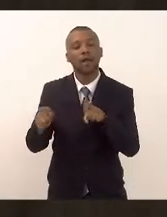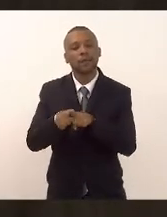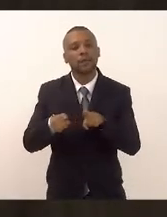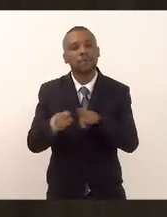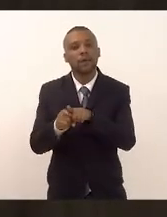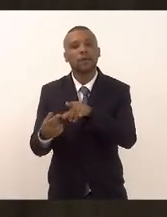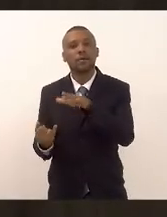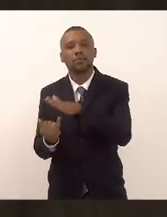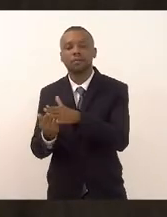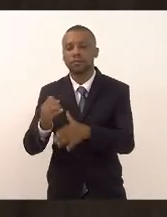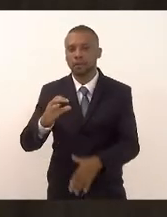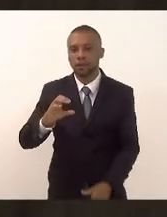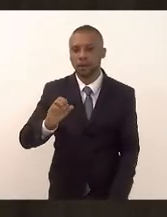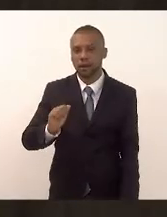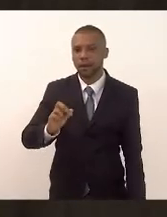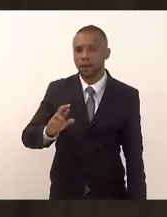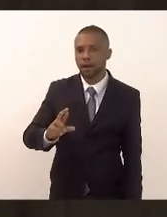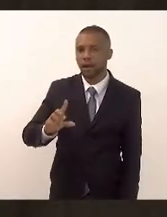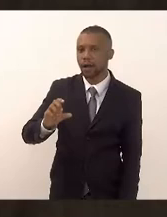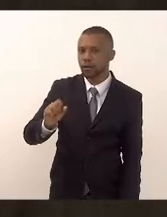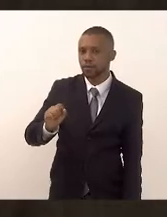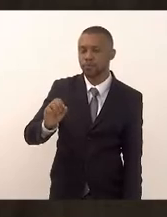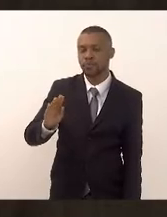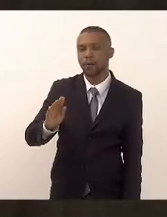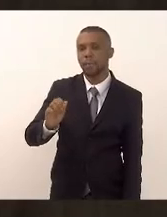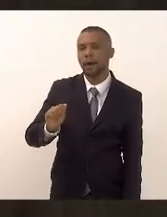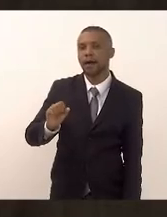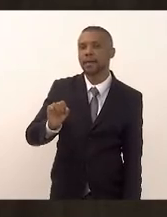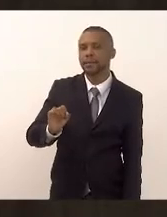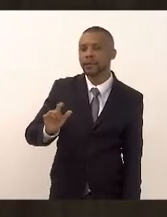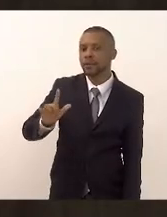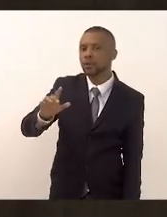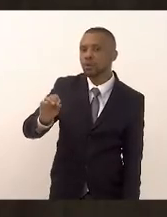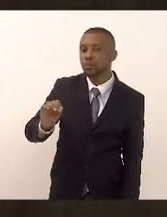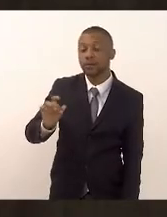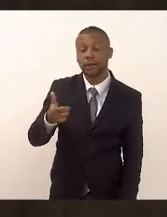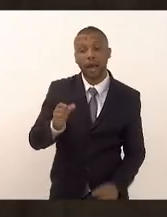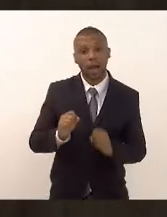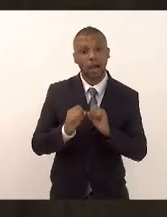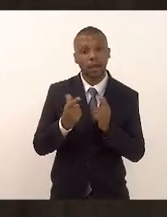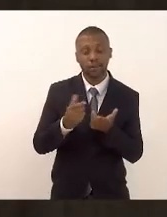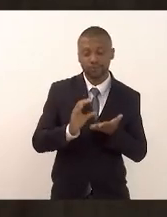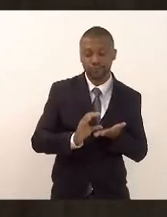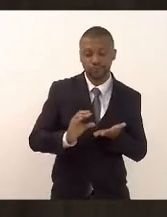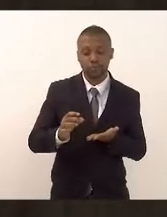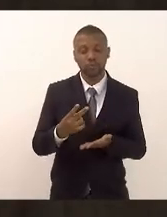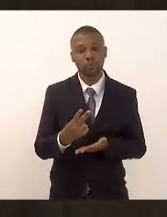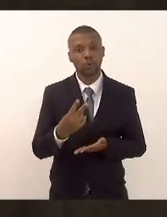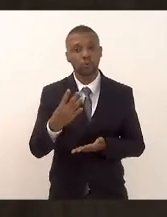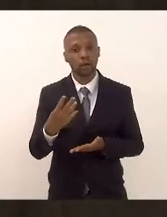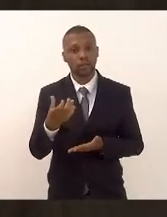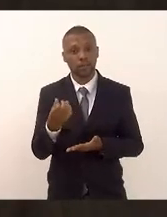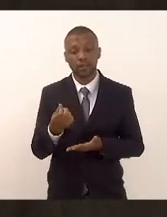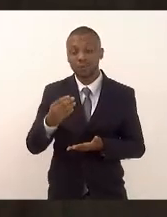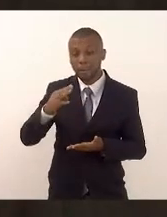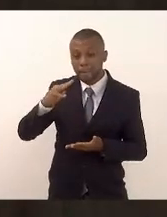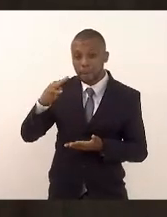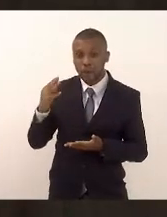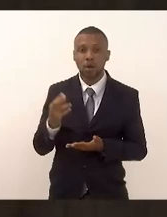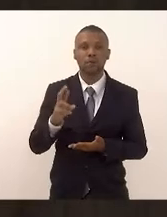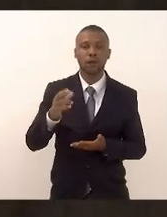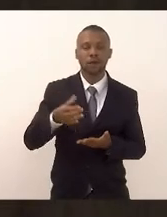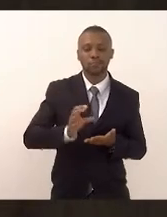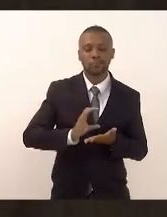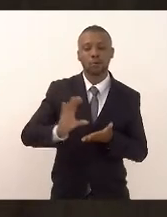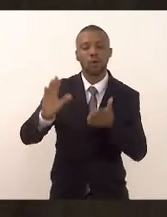conduz essa luta pela sociedade civil, e essa casa destinou 246 milhões de reais